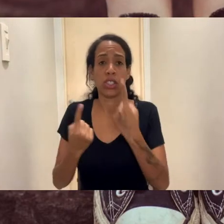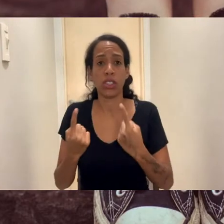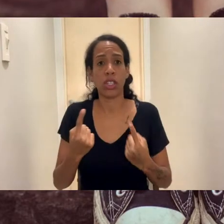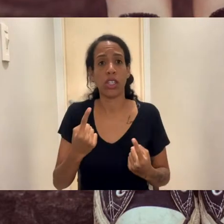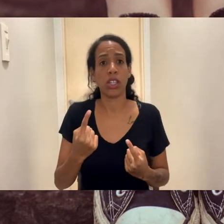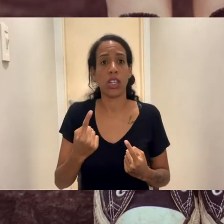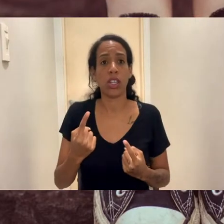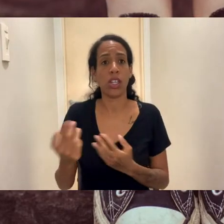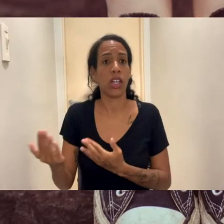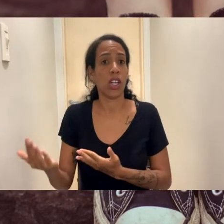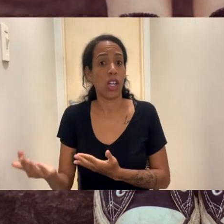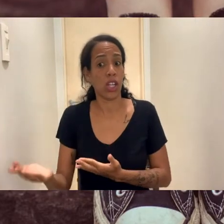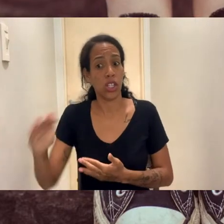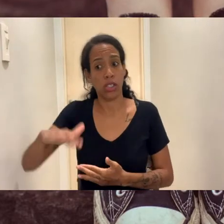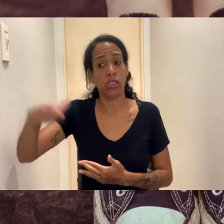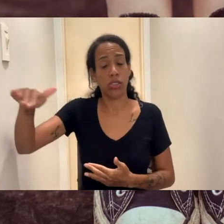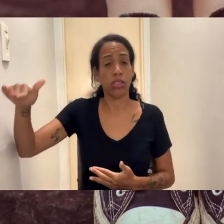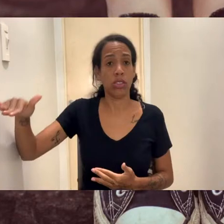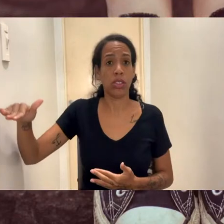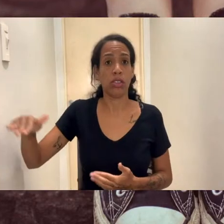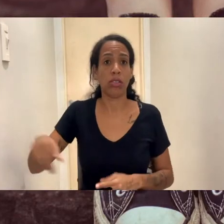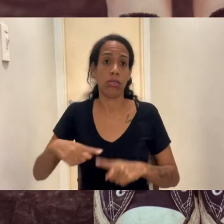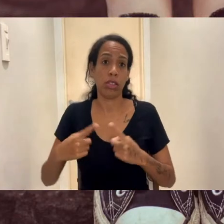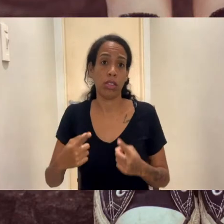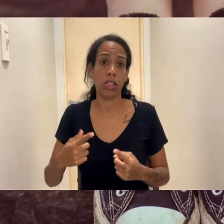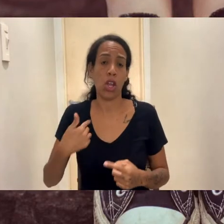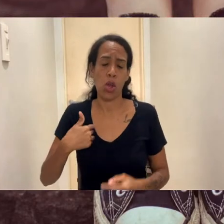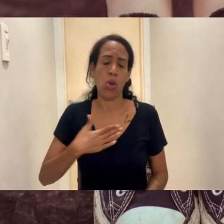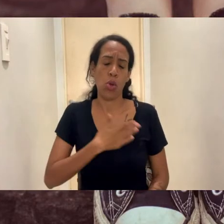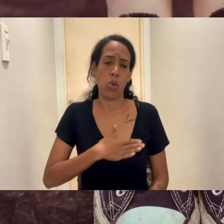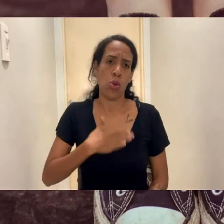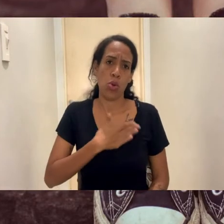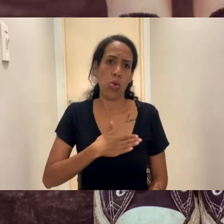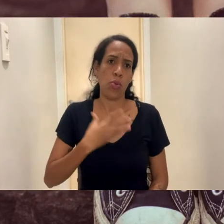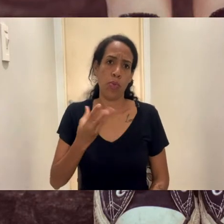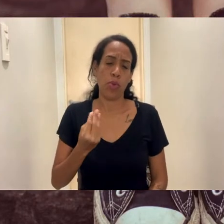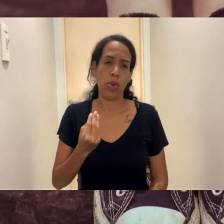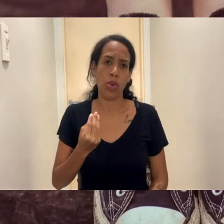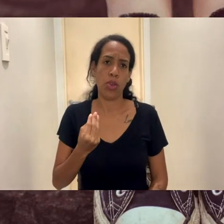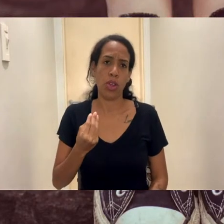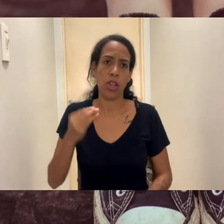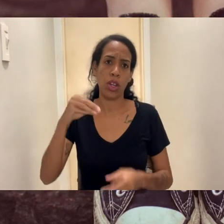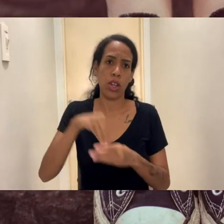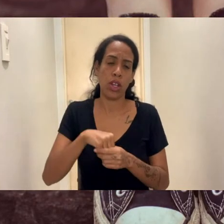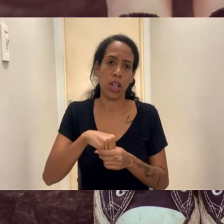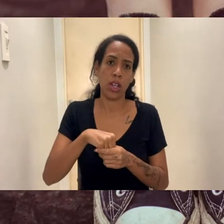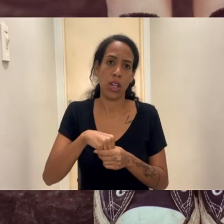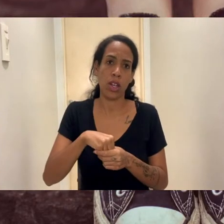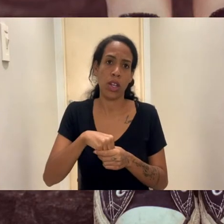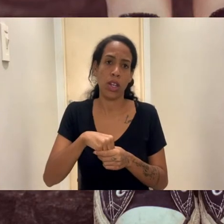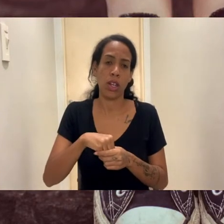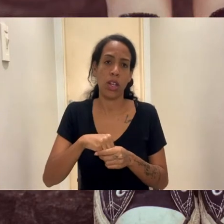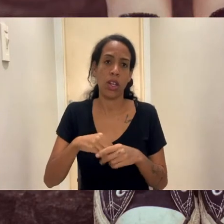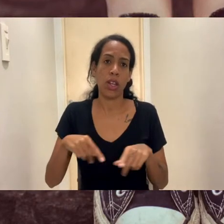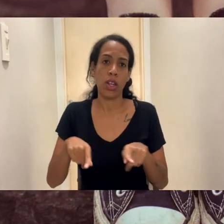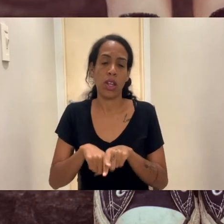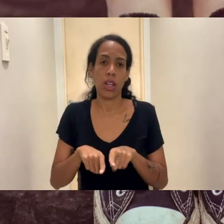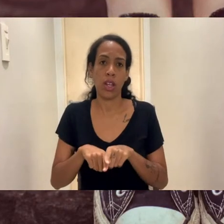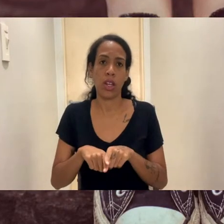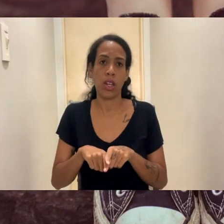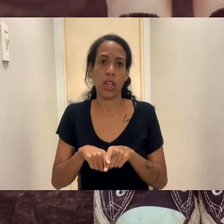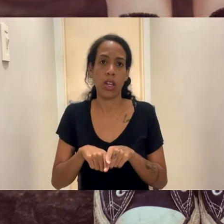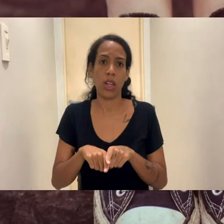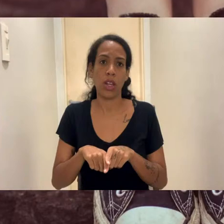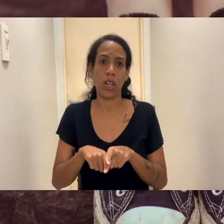adolescente, né? Mas eu gosto muito, né, desse artigo que está aqui colocado, né, na